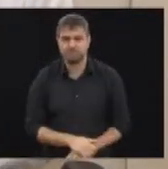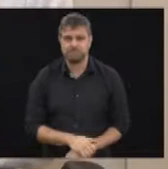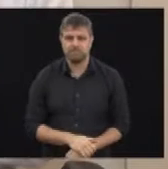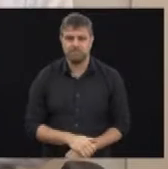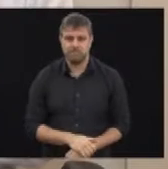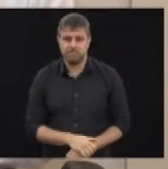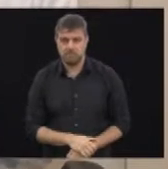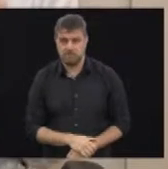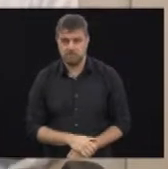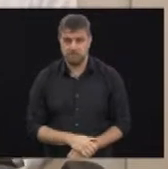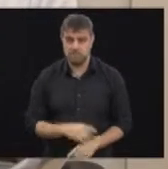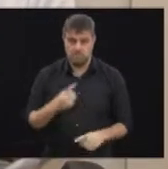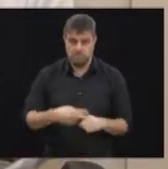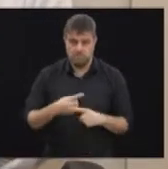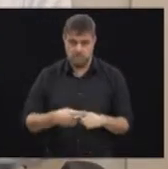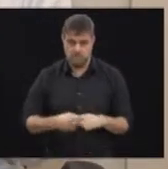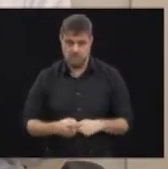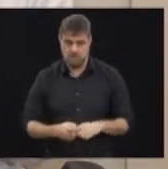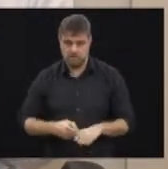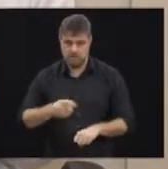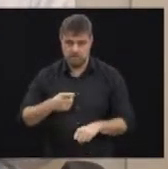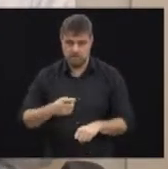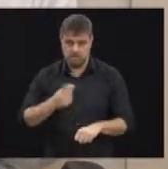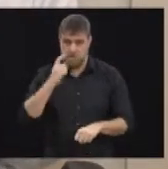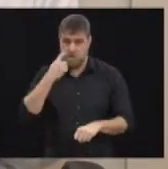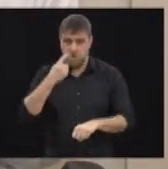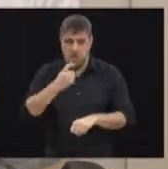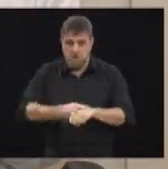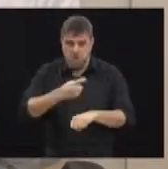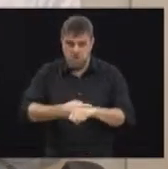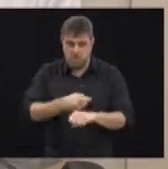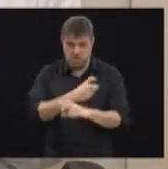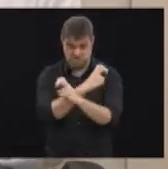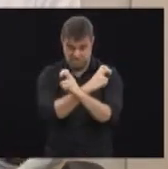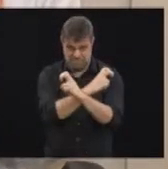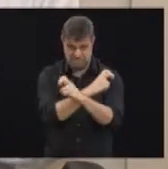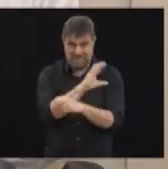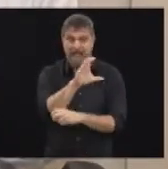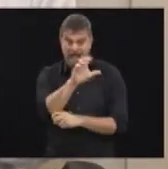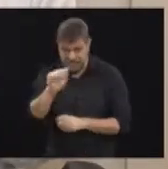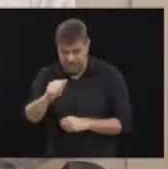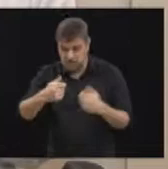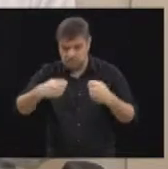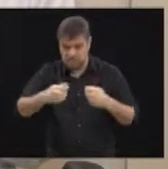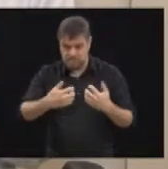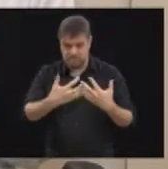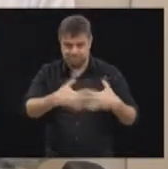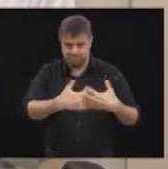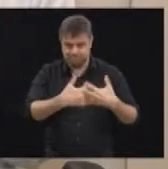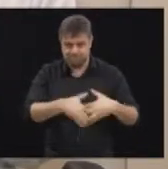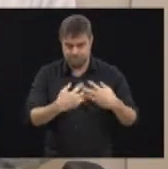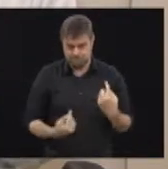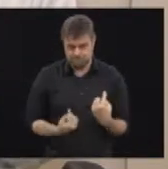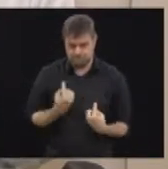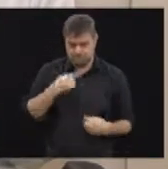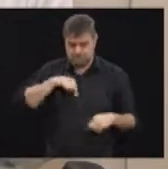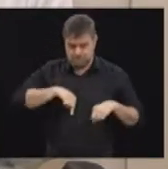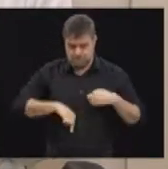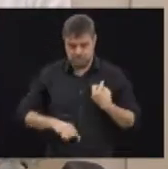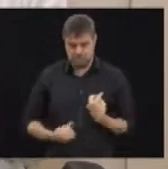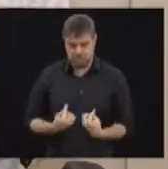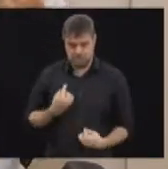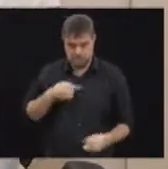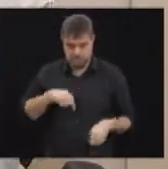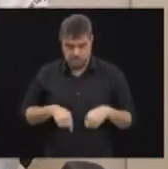Então, porque o nosso osso utiliza cálcio para o seu metabolismo, né? Para